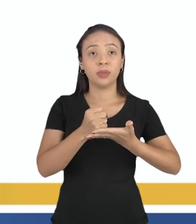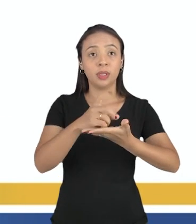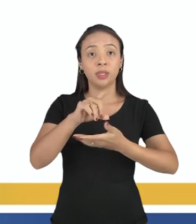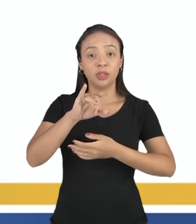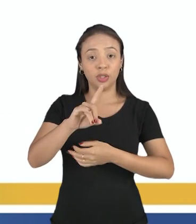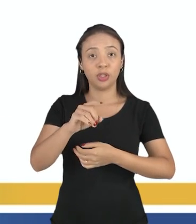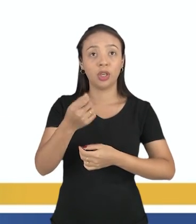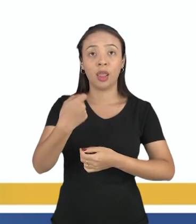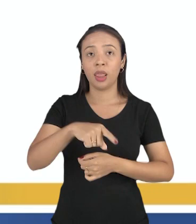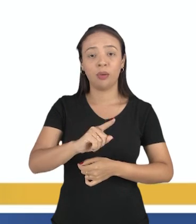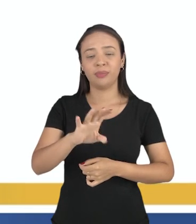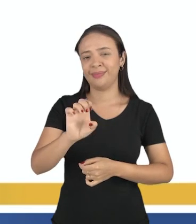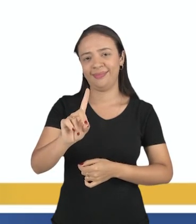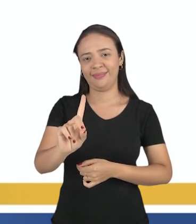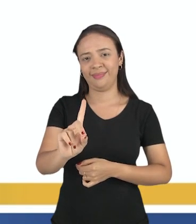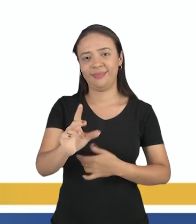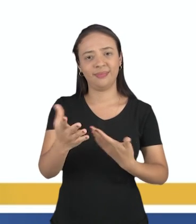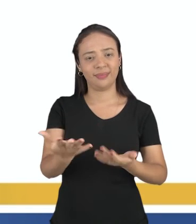ED em frases